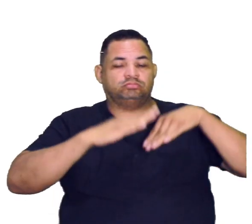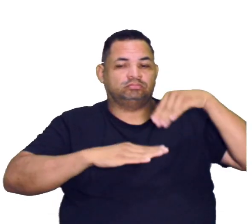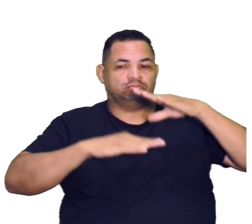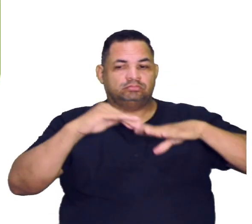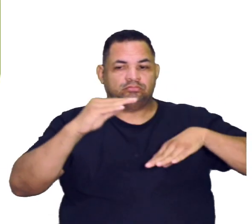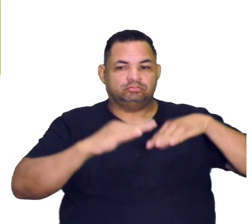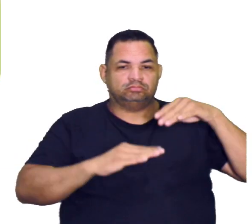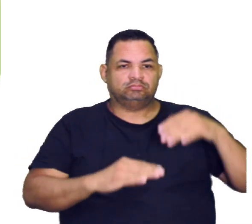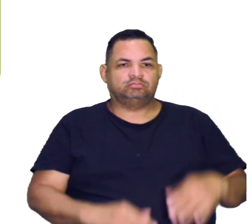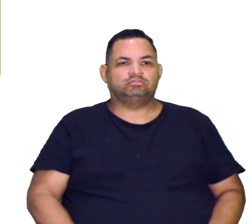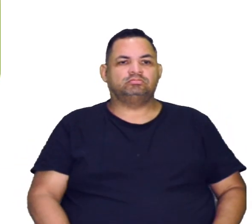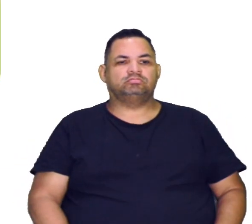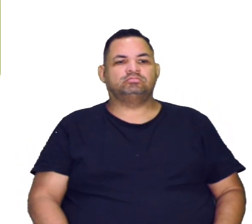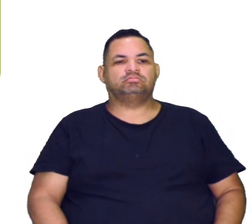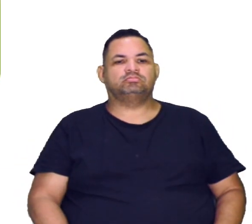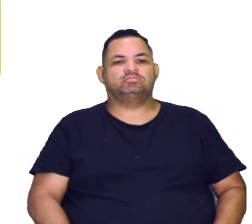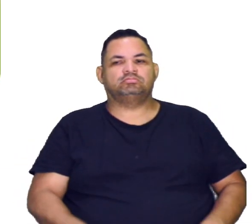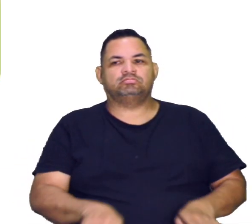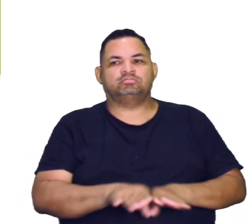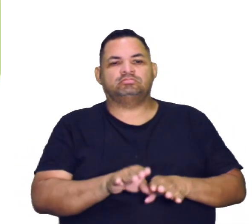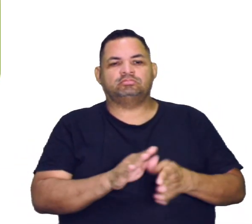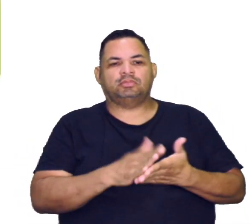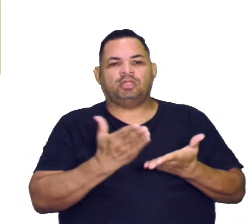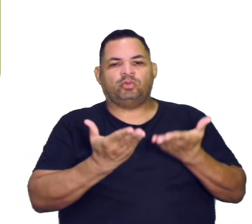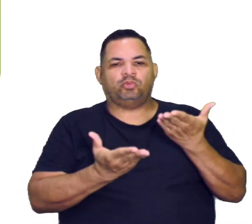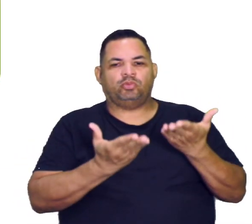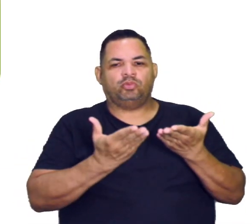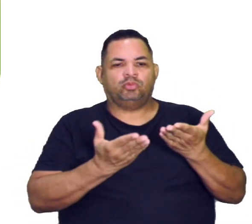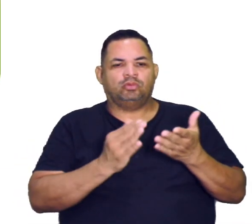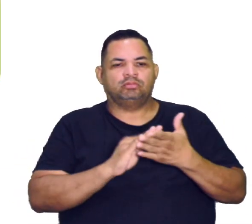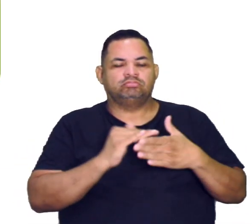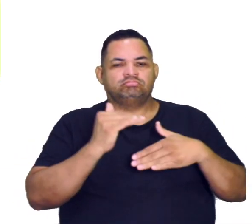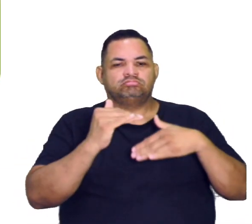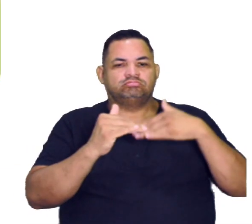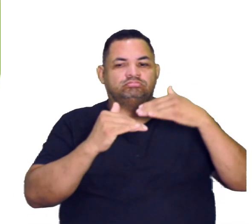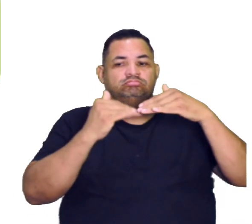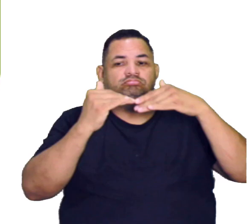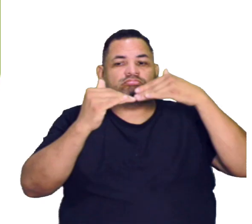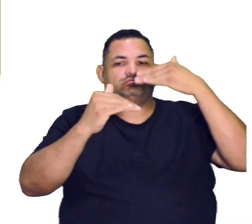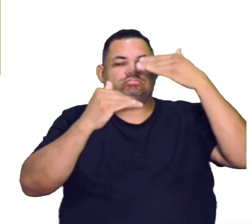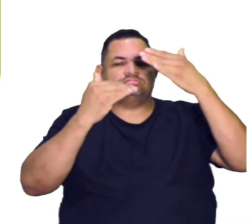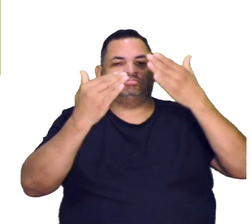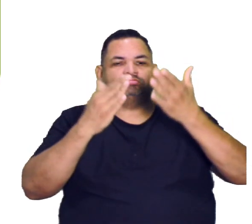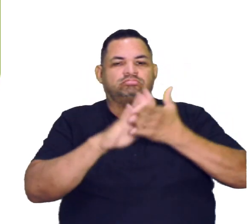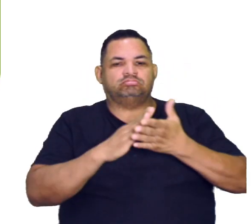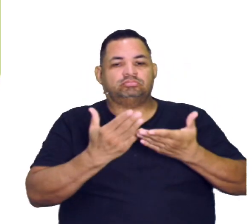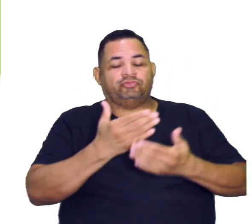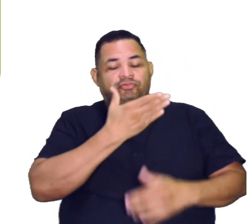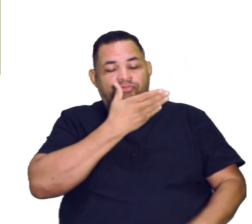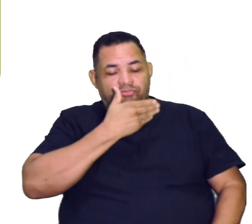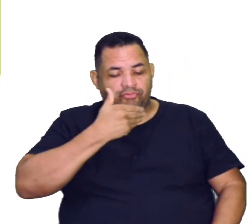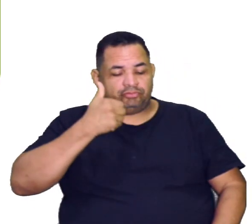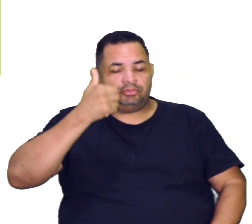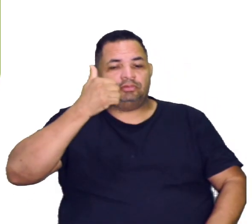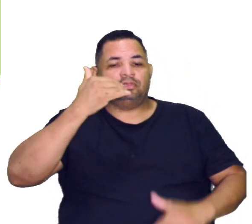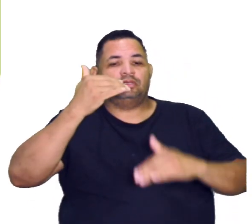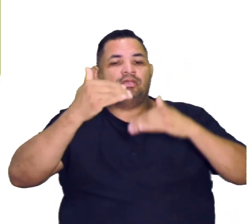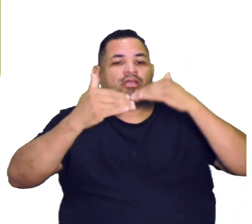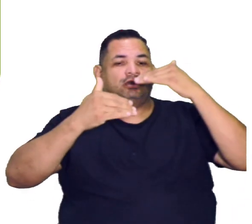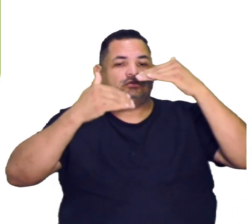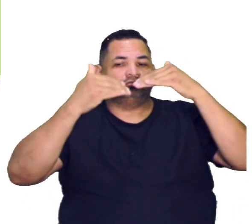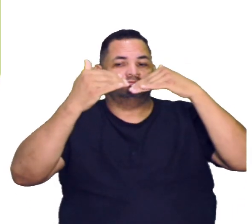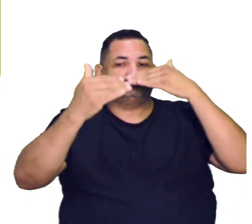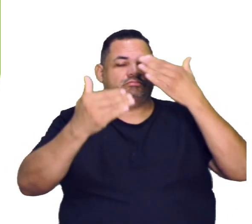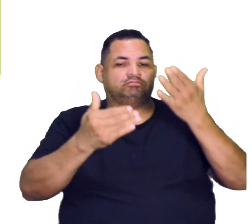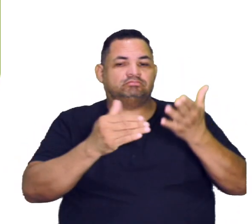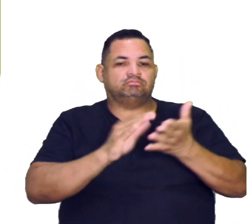profissional. Então, esse peso ele vai ser aumentado conforme eu vou me condicionando, conforme eu vou